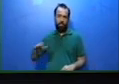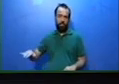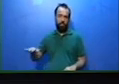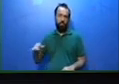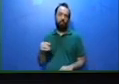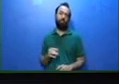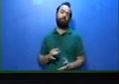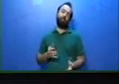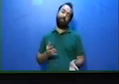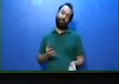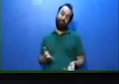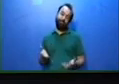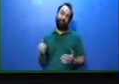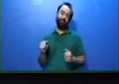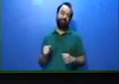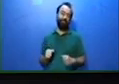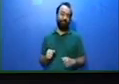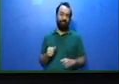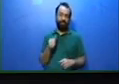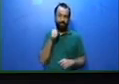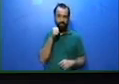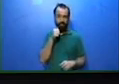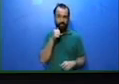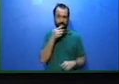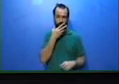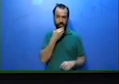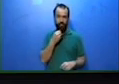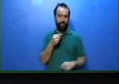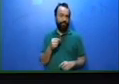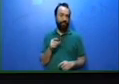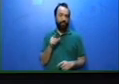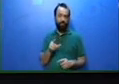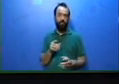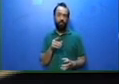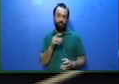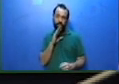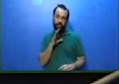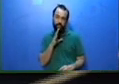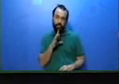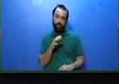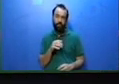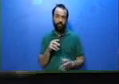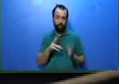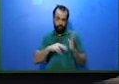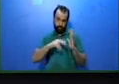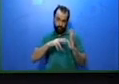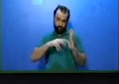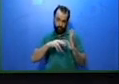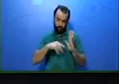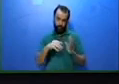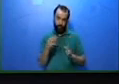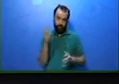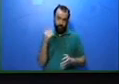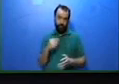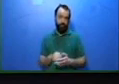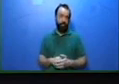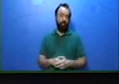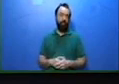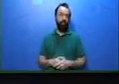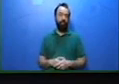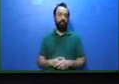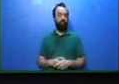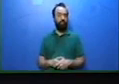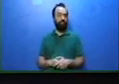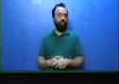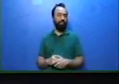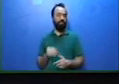que, olha, bem, você vai saber sobre ele lendo a última tira. Não vou contar não, né? A apostila não